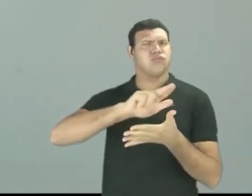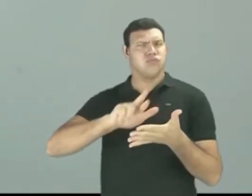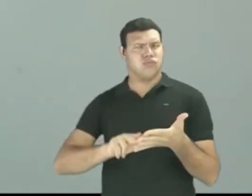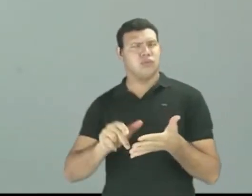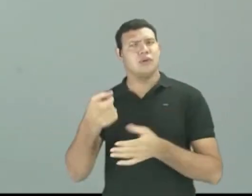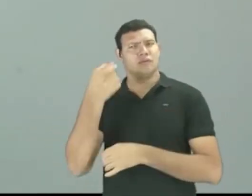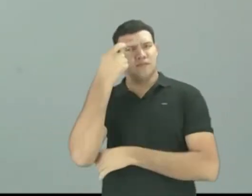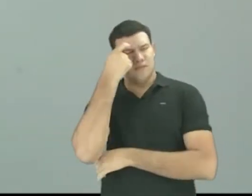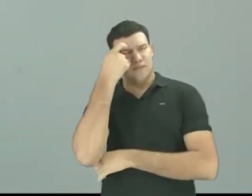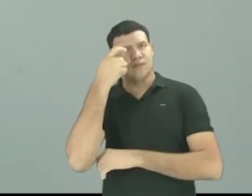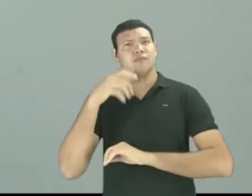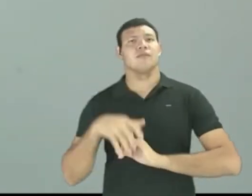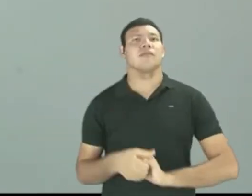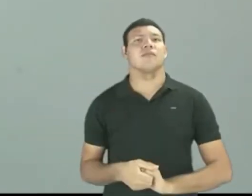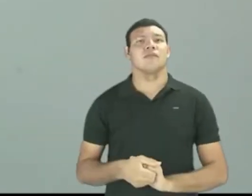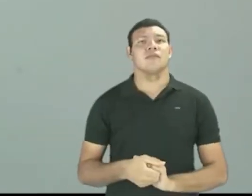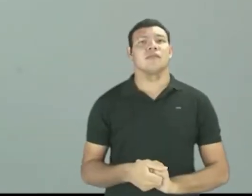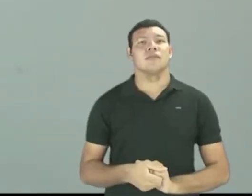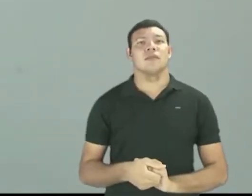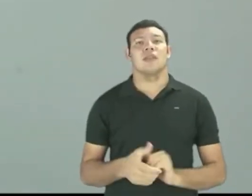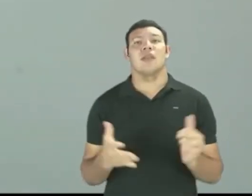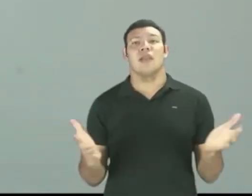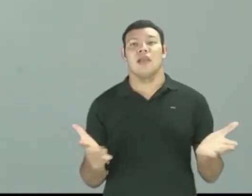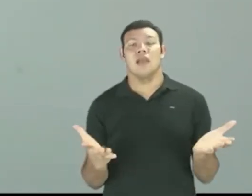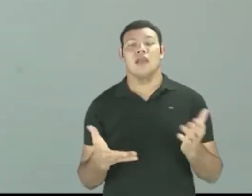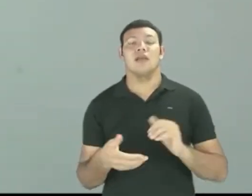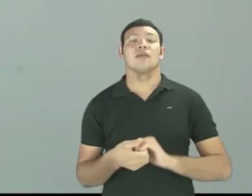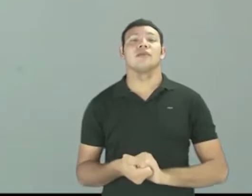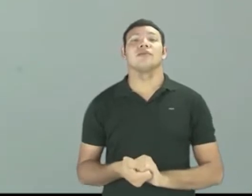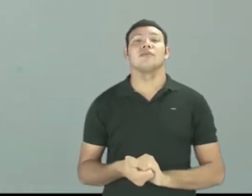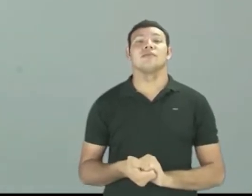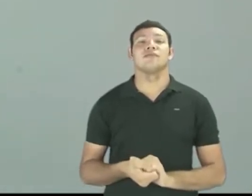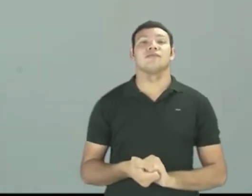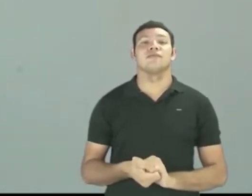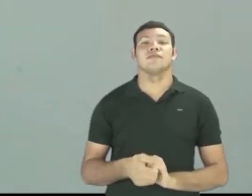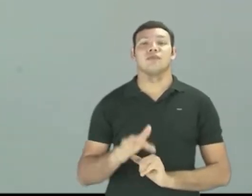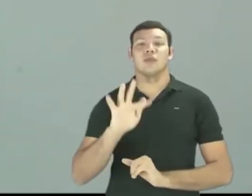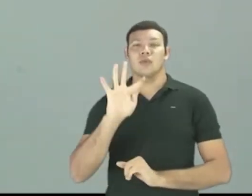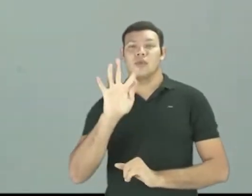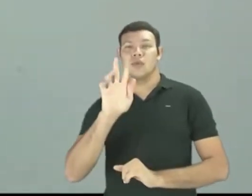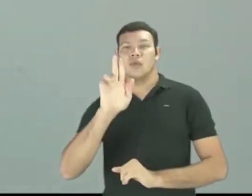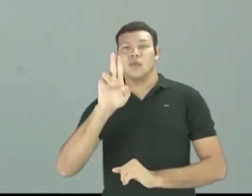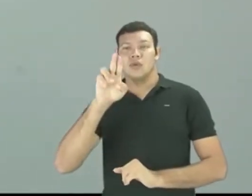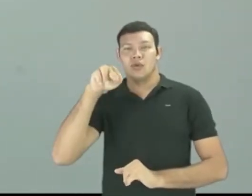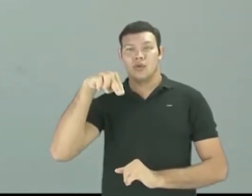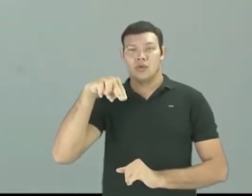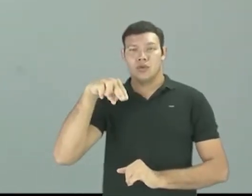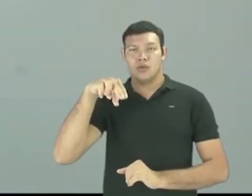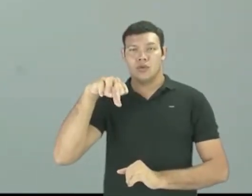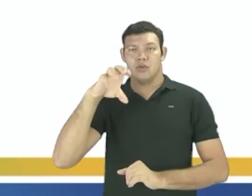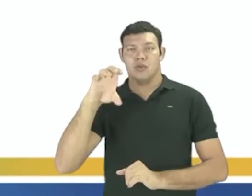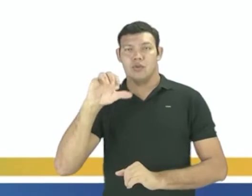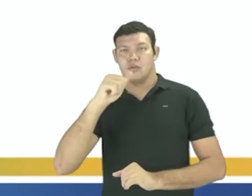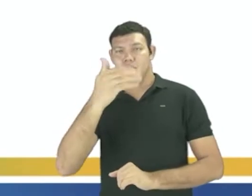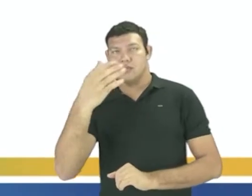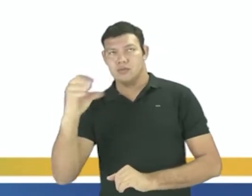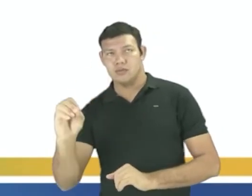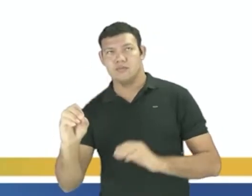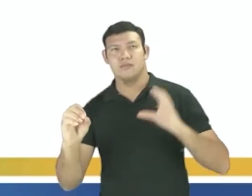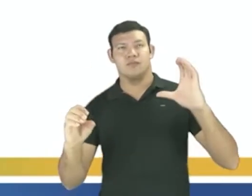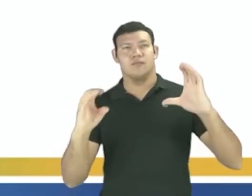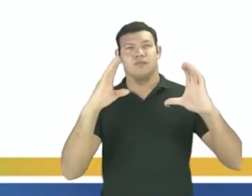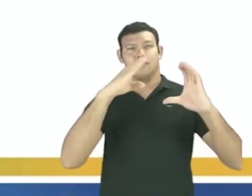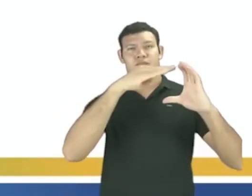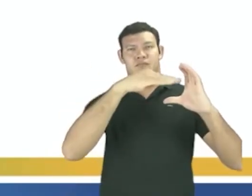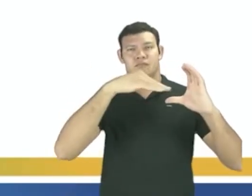nós vamos à função polinomial, né? Conhecer um pouquinho sobre a função polinomial. A